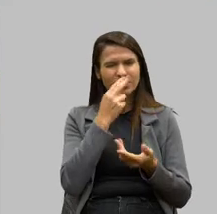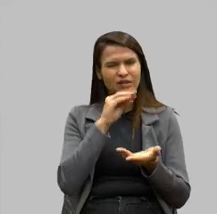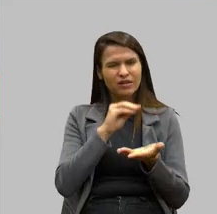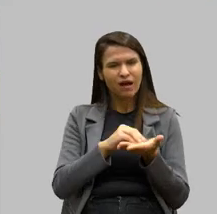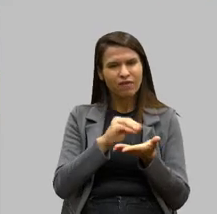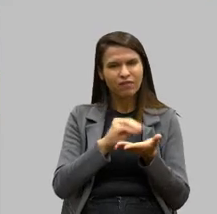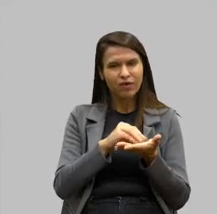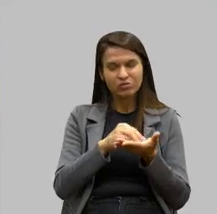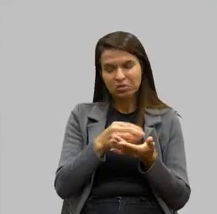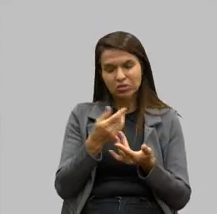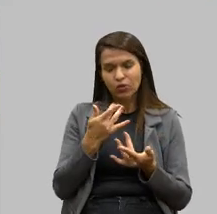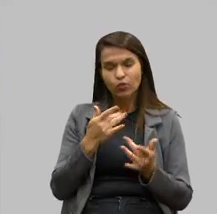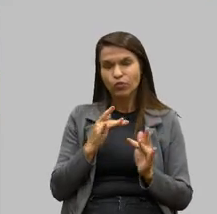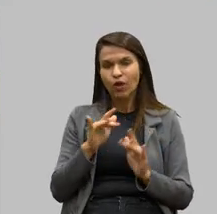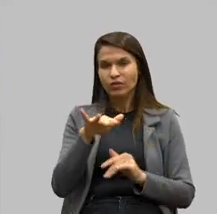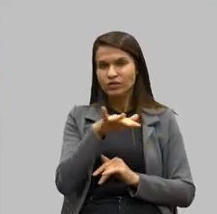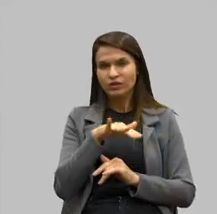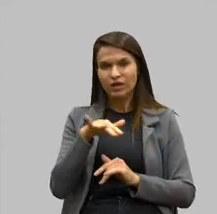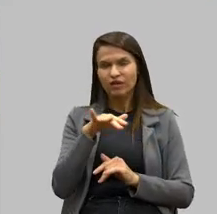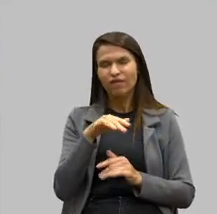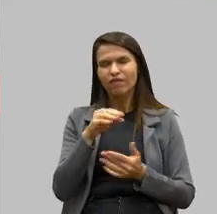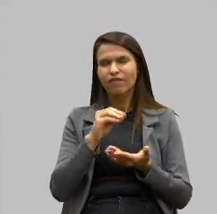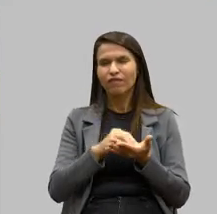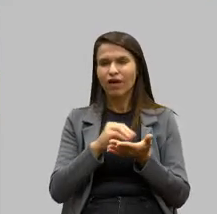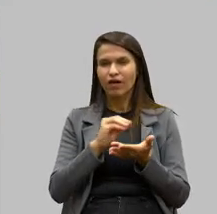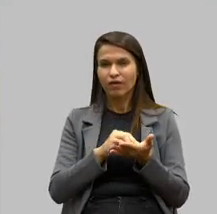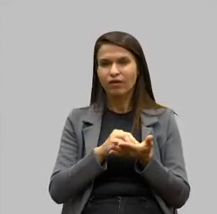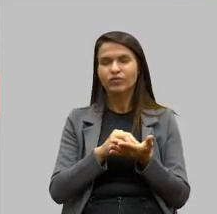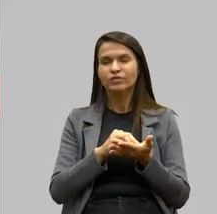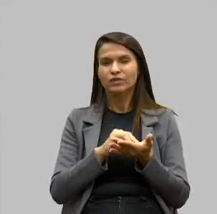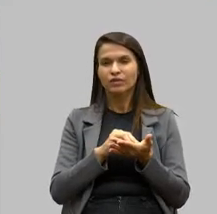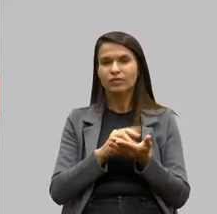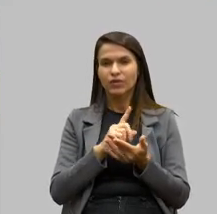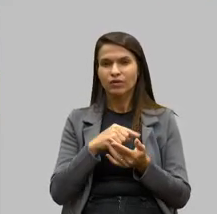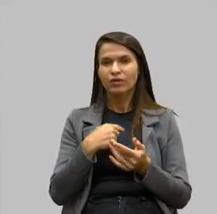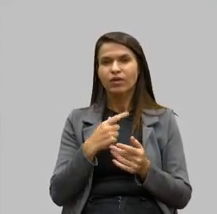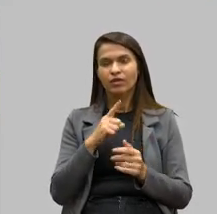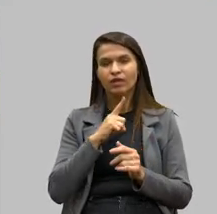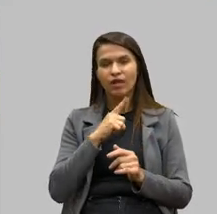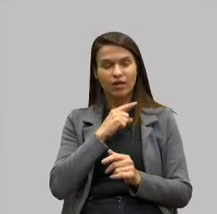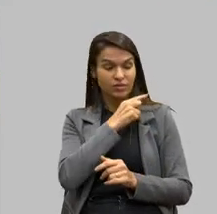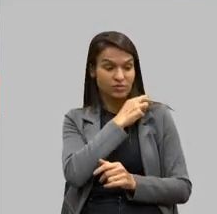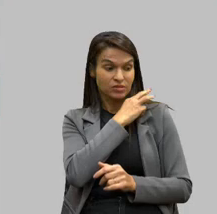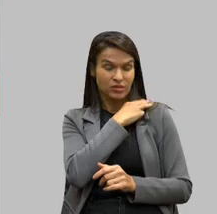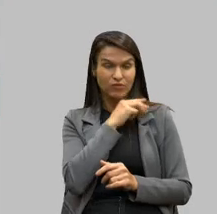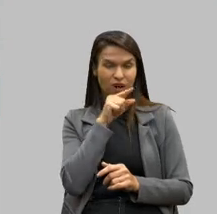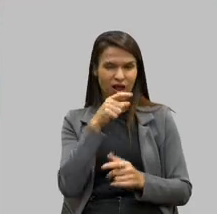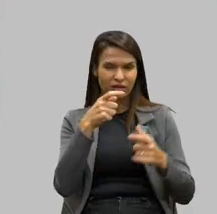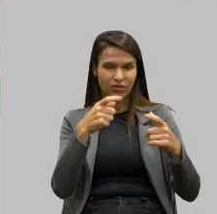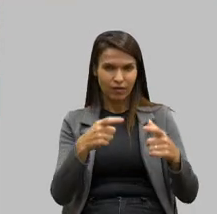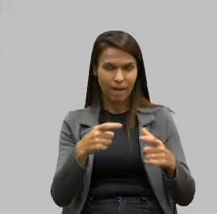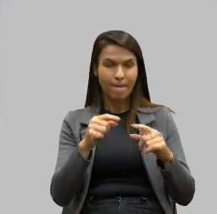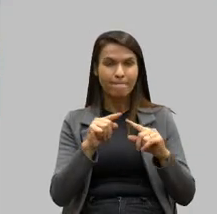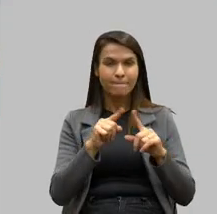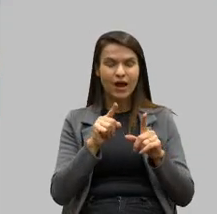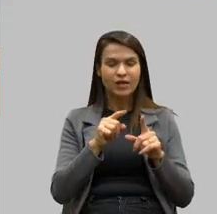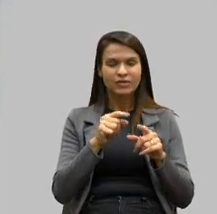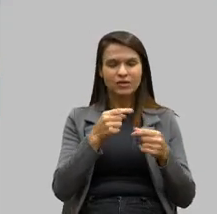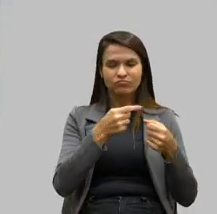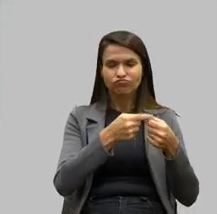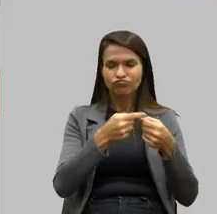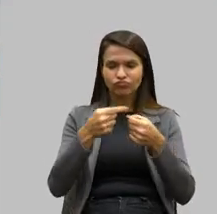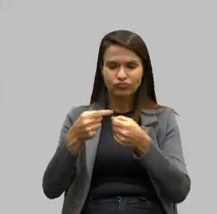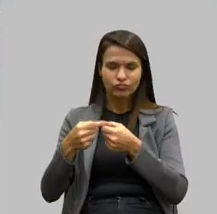um sou da área, falta um índice aí para a gente poder ter o ensino médio lá. Só que esse distrito tem outros dois próximos